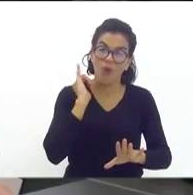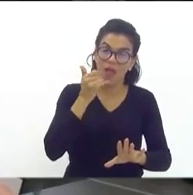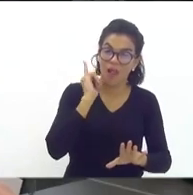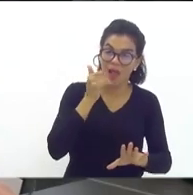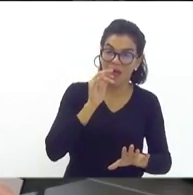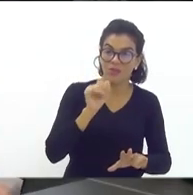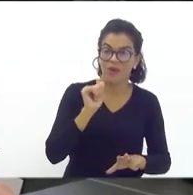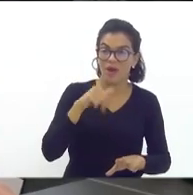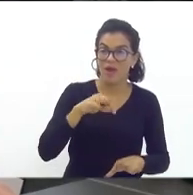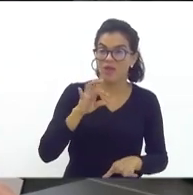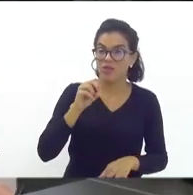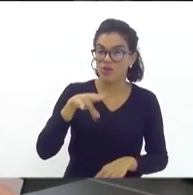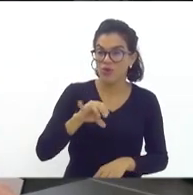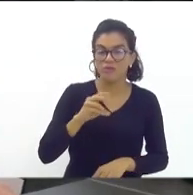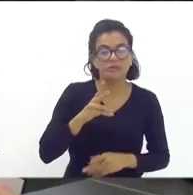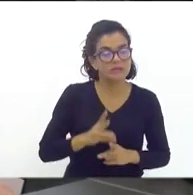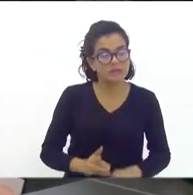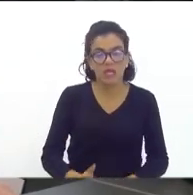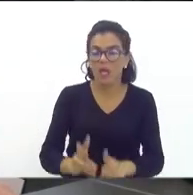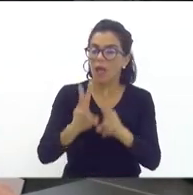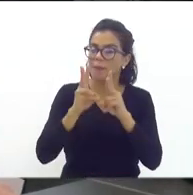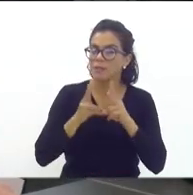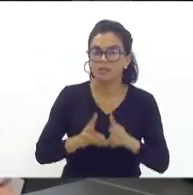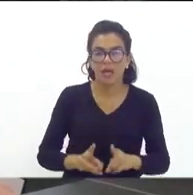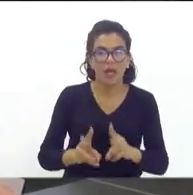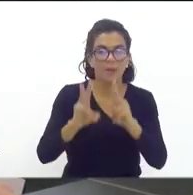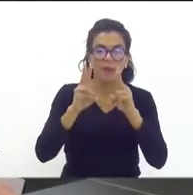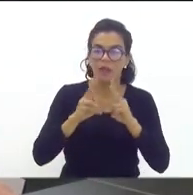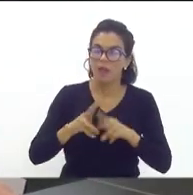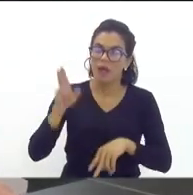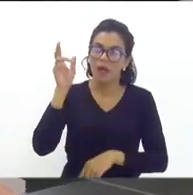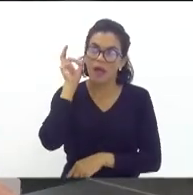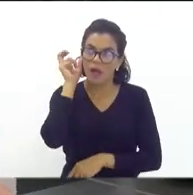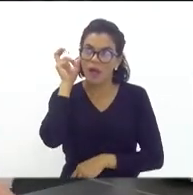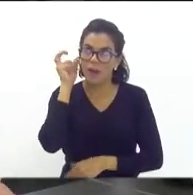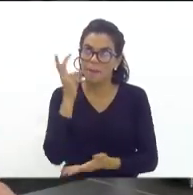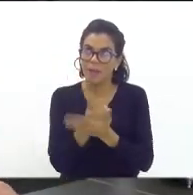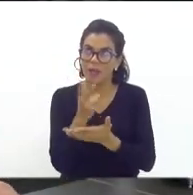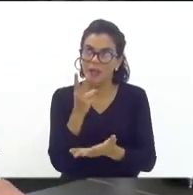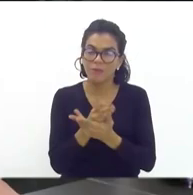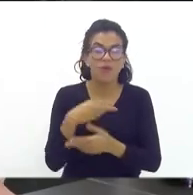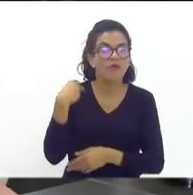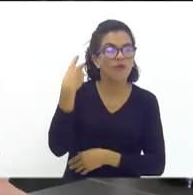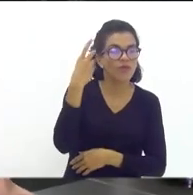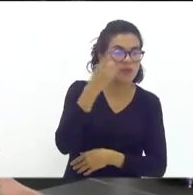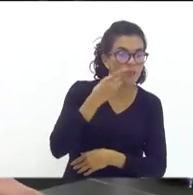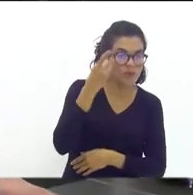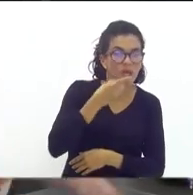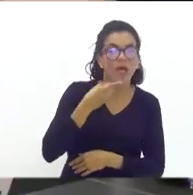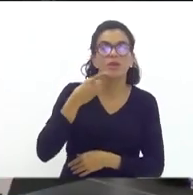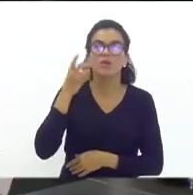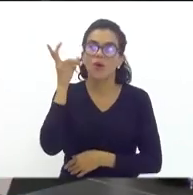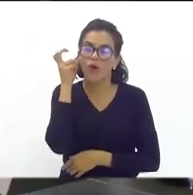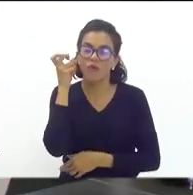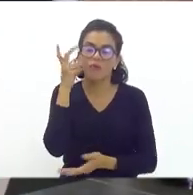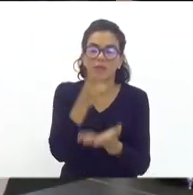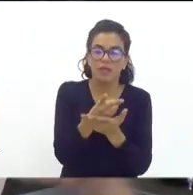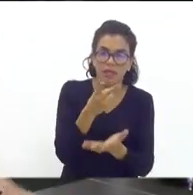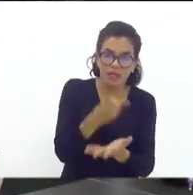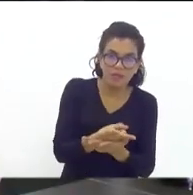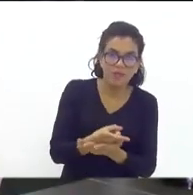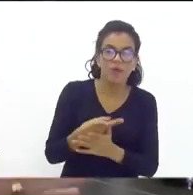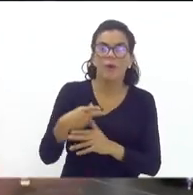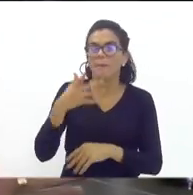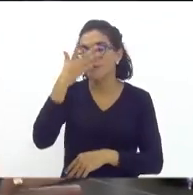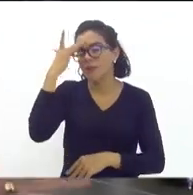são recorrentes todos os dias nossos gabinete escuta a mesma história os vereadores aqui presentes tudo estão a mesma história aqueles que trazem o